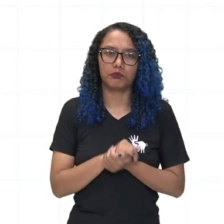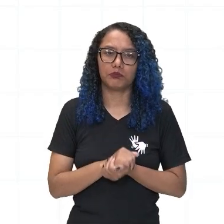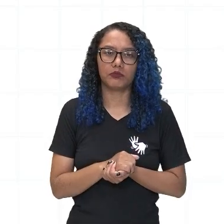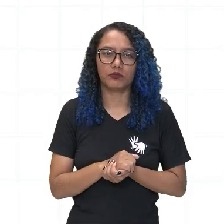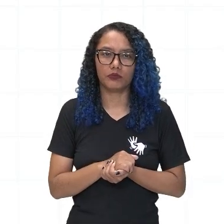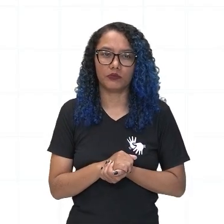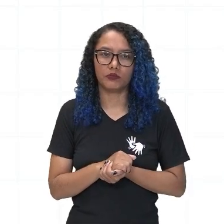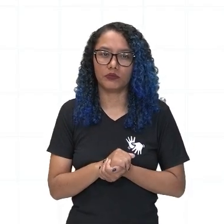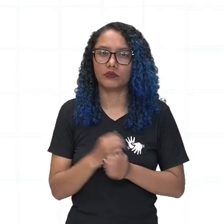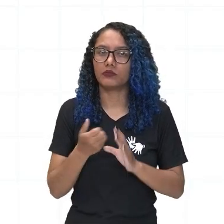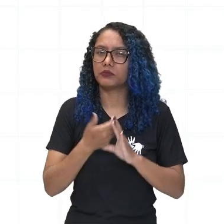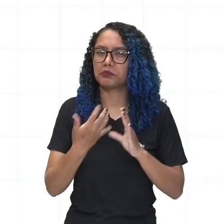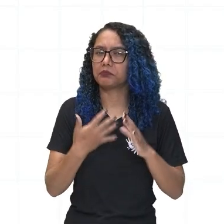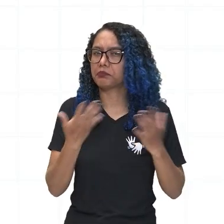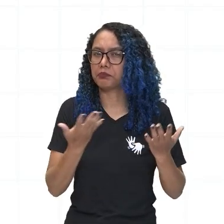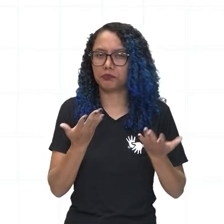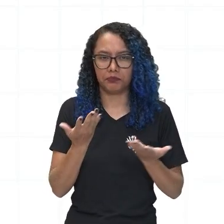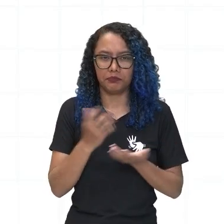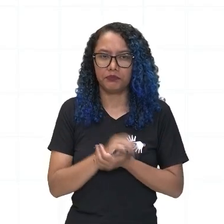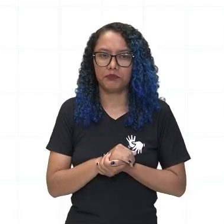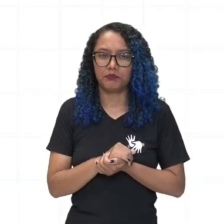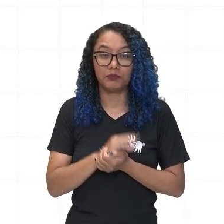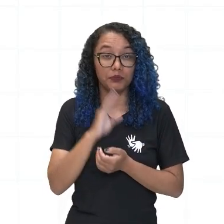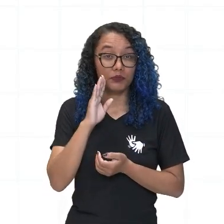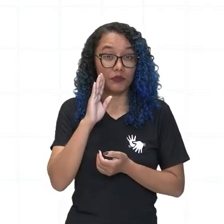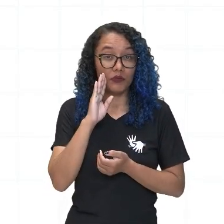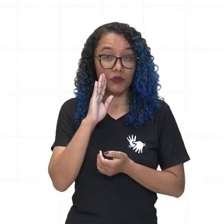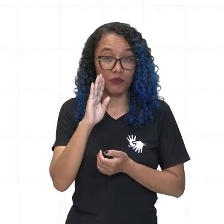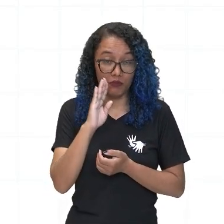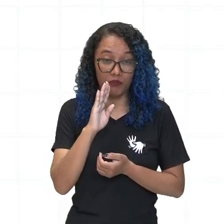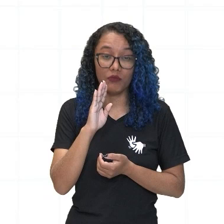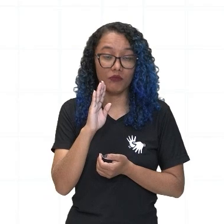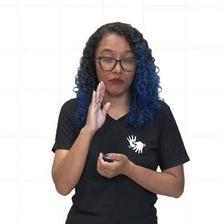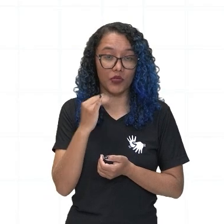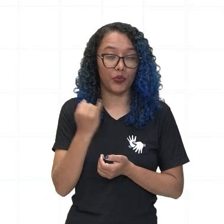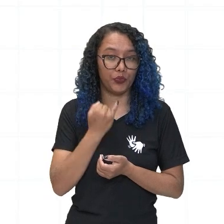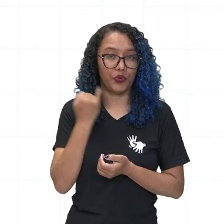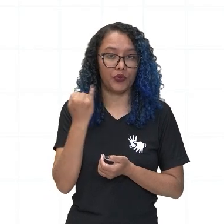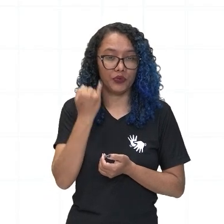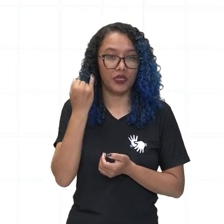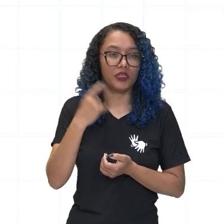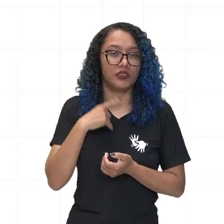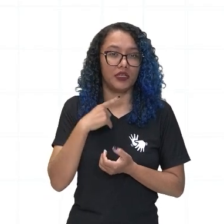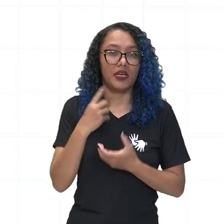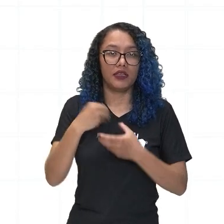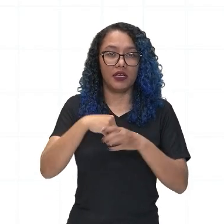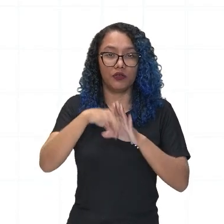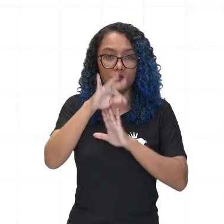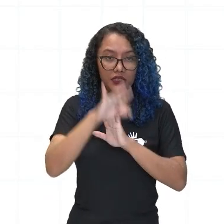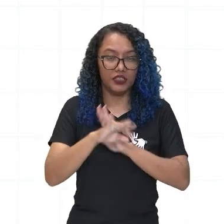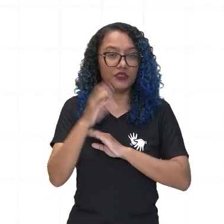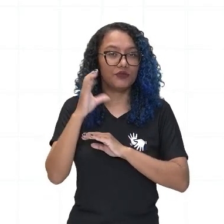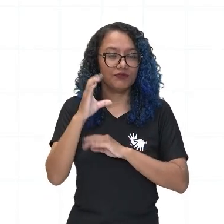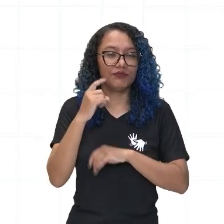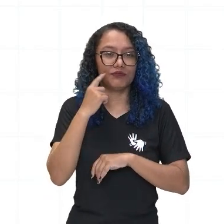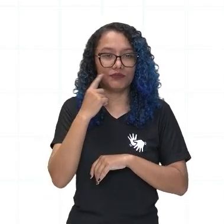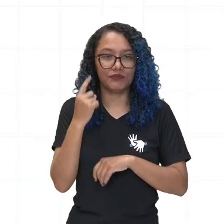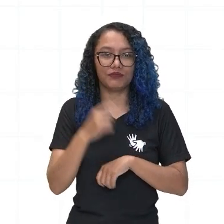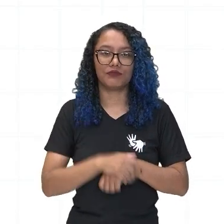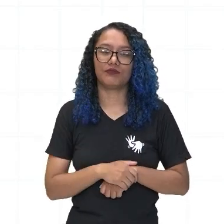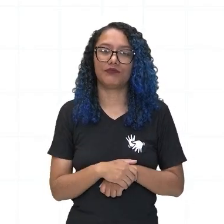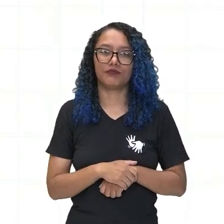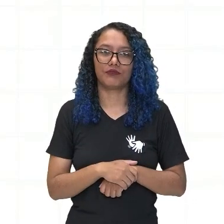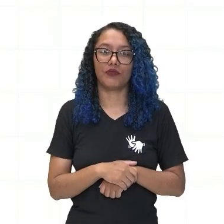olha só, algumas informações primordiais que vão estar no texto de divulgação científica. Primeiramente, nós temos aqui o